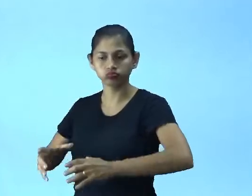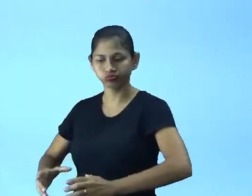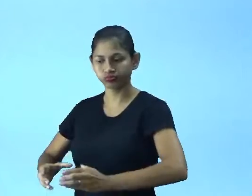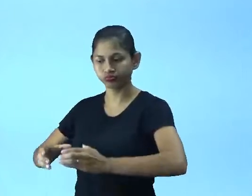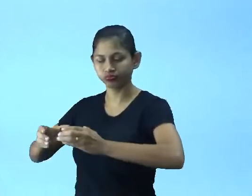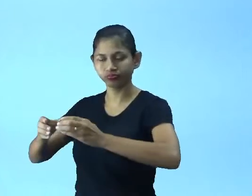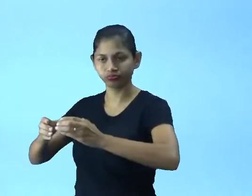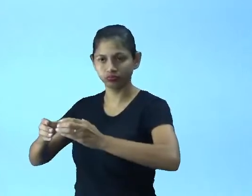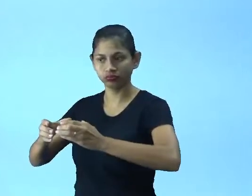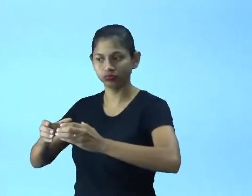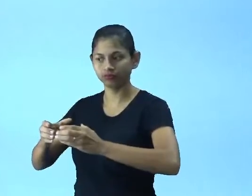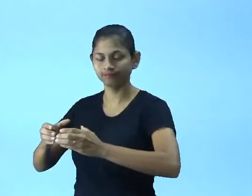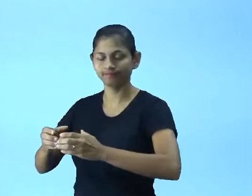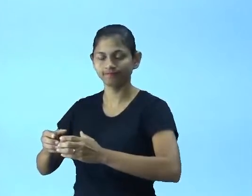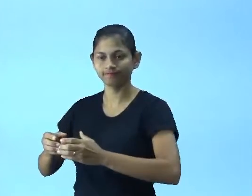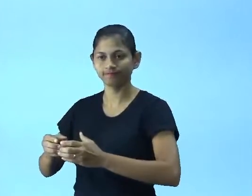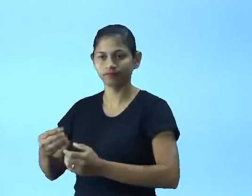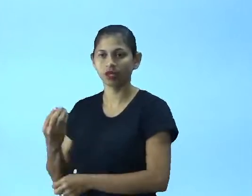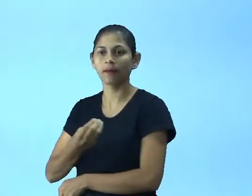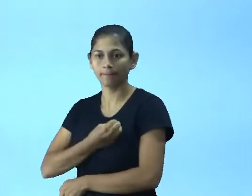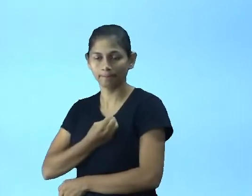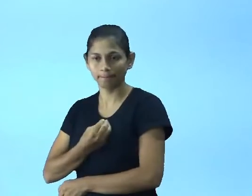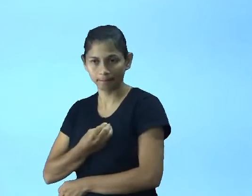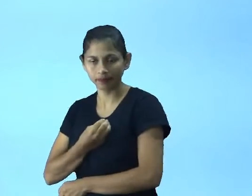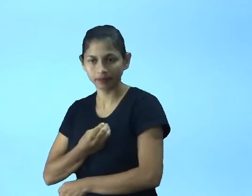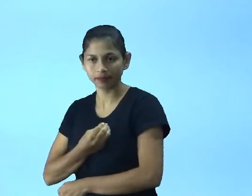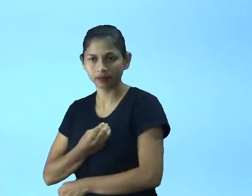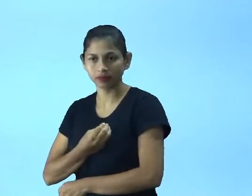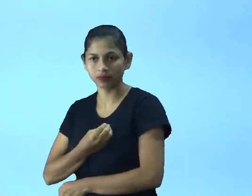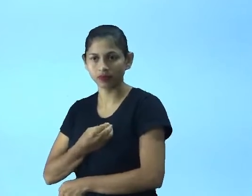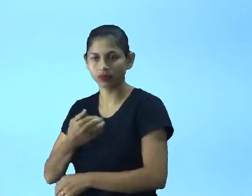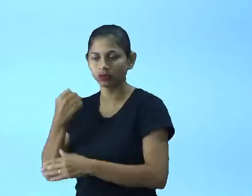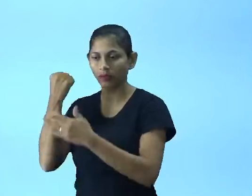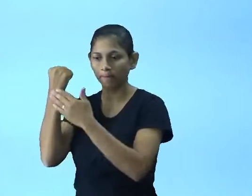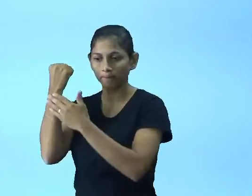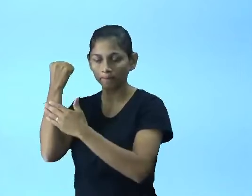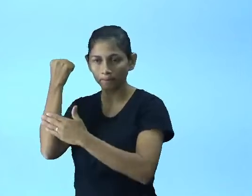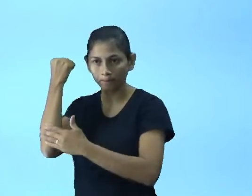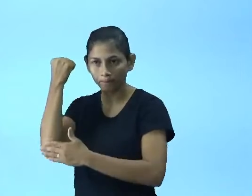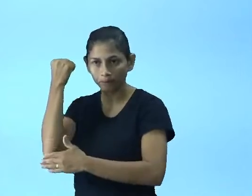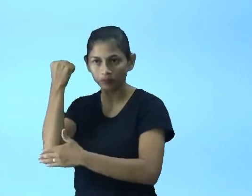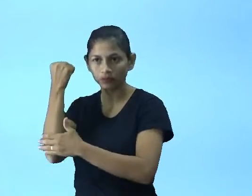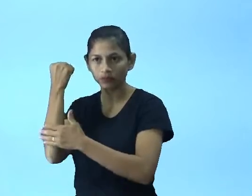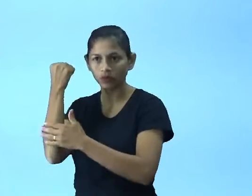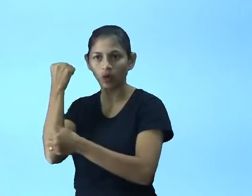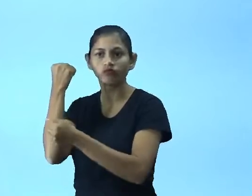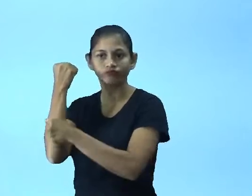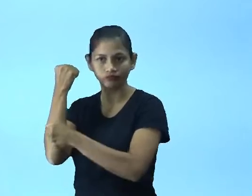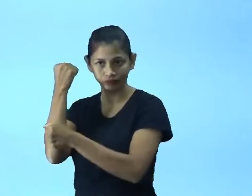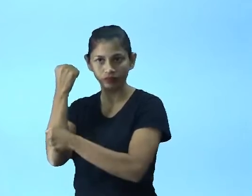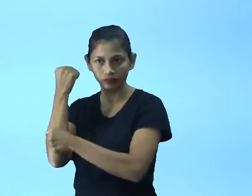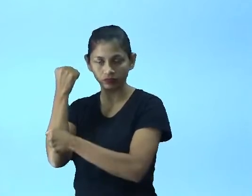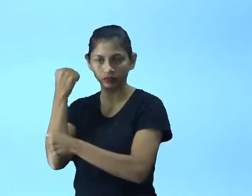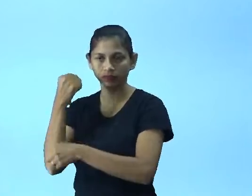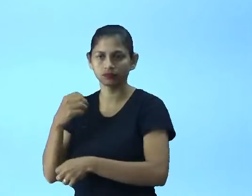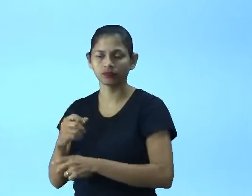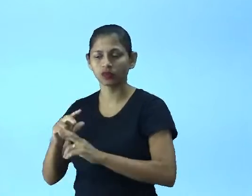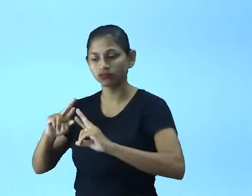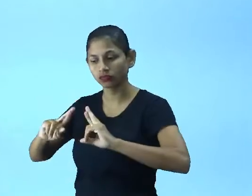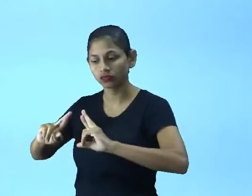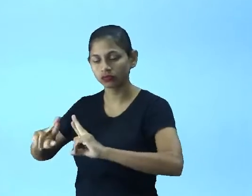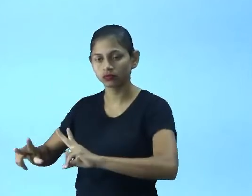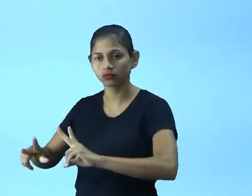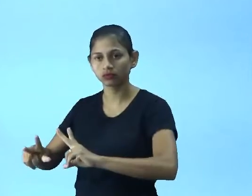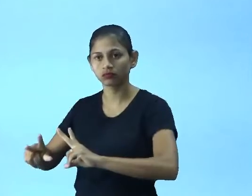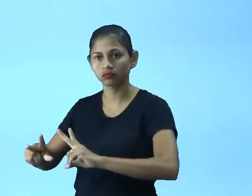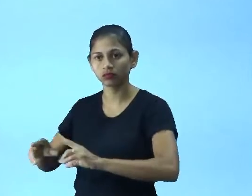rígido. Isso é a presença então da parede celular, o que deixa ela com um formato mais rígido. Então, existe a principal diferença, né, entre